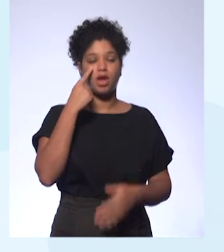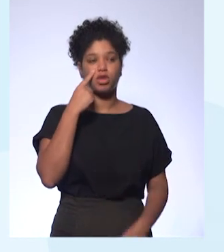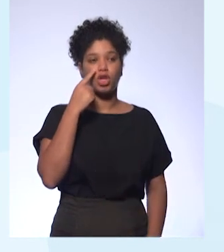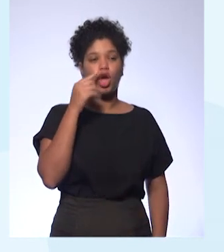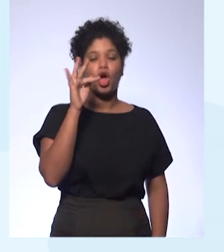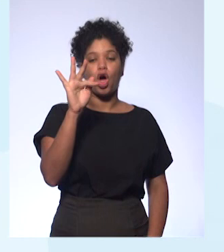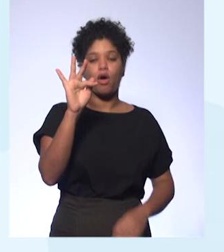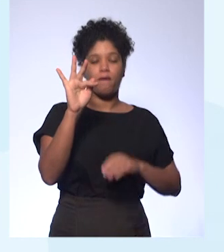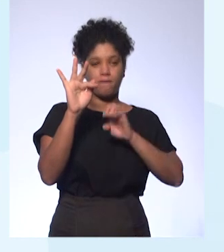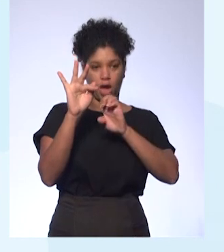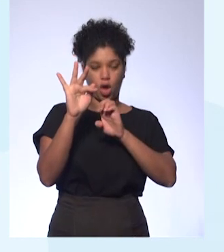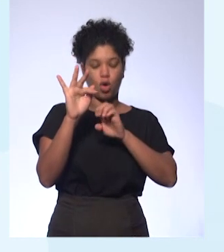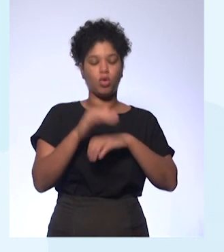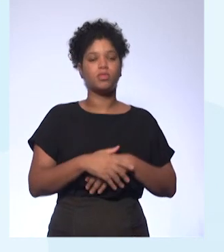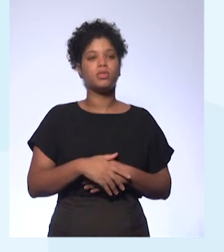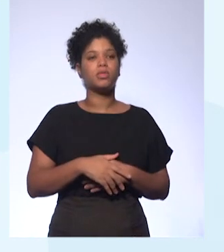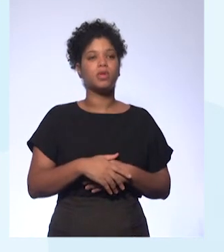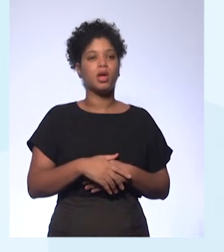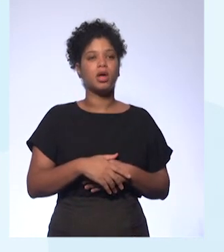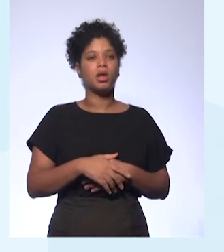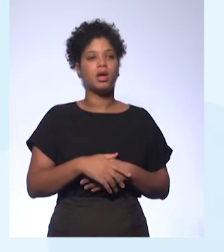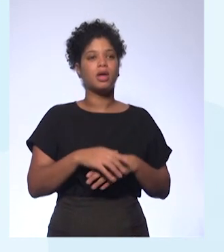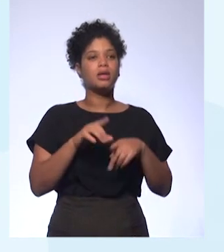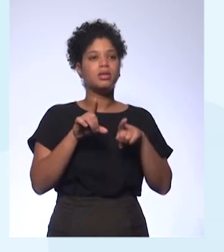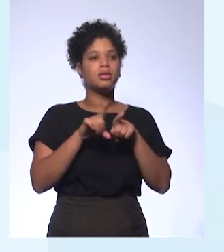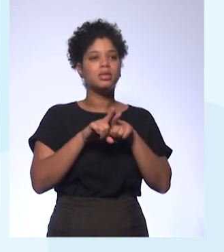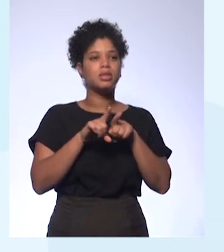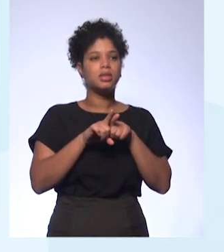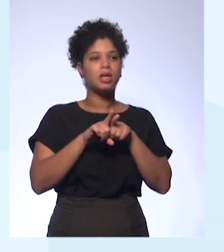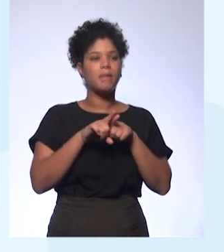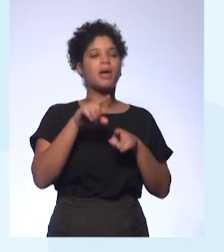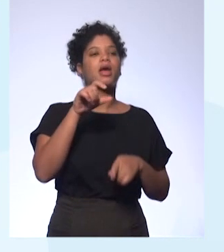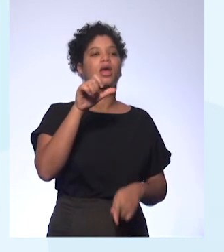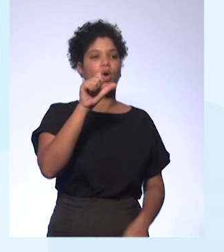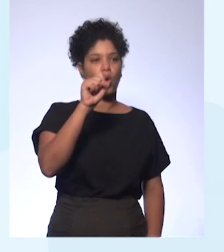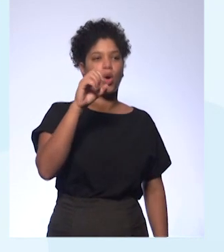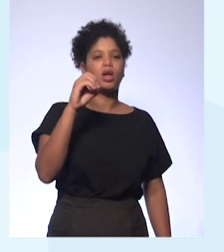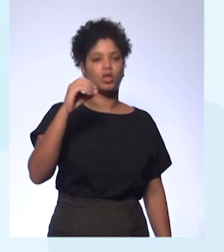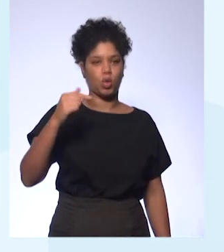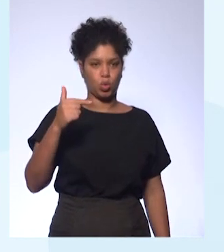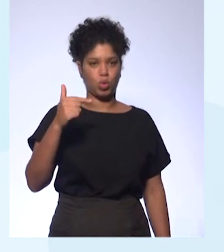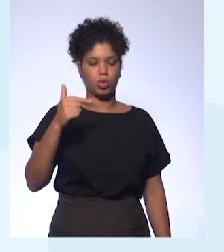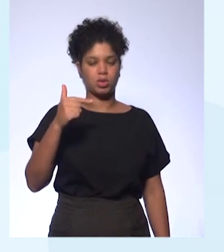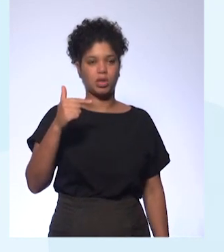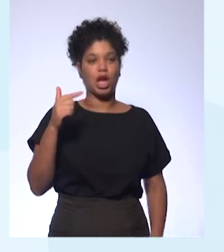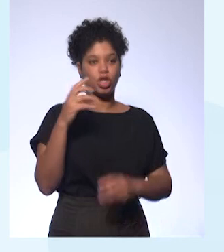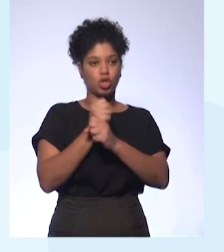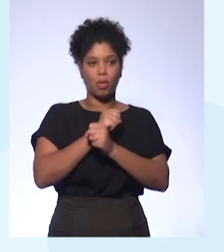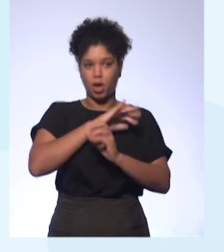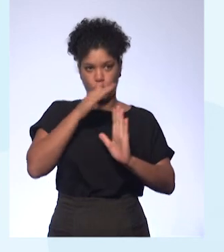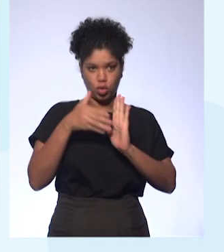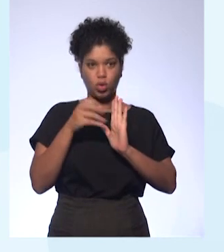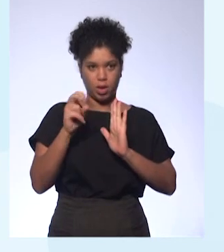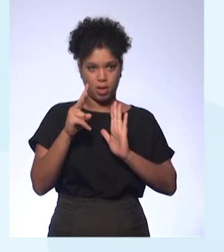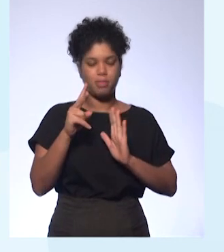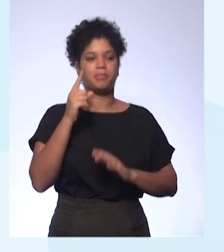o enxofre e o ferro e enxofre, e somar todos eles,